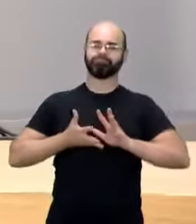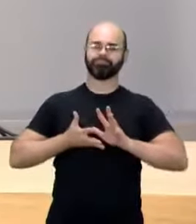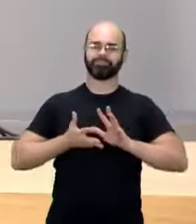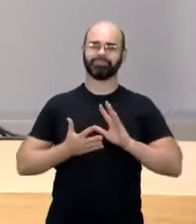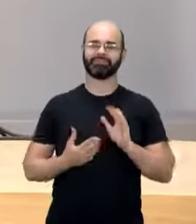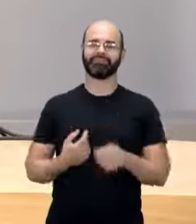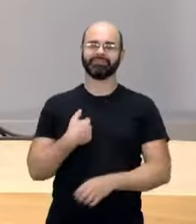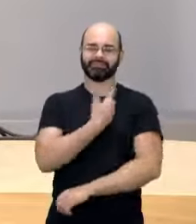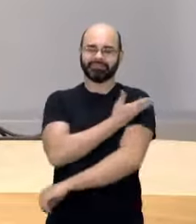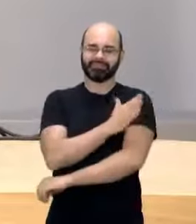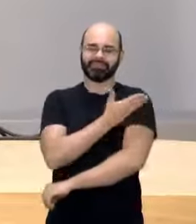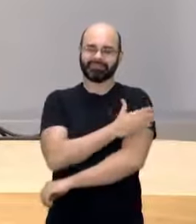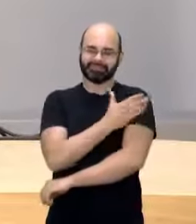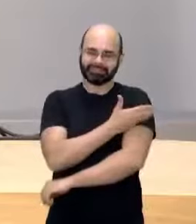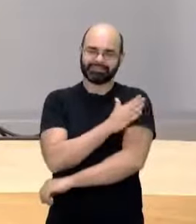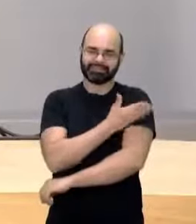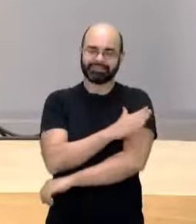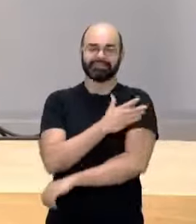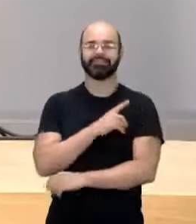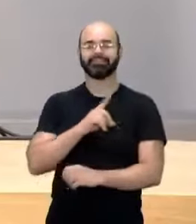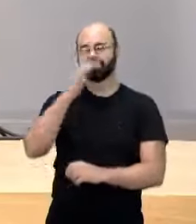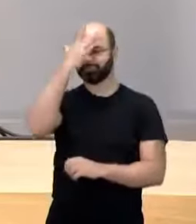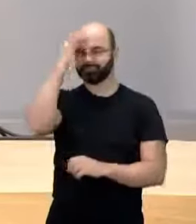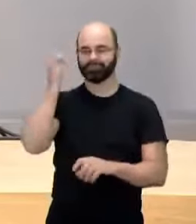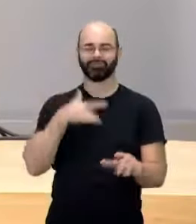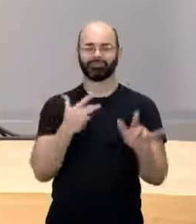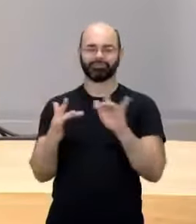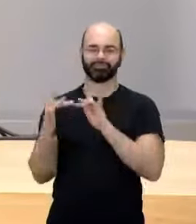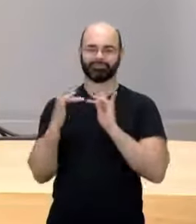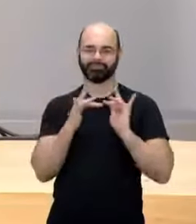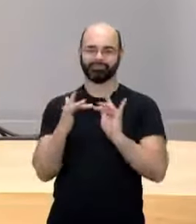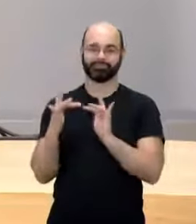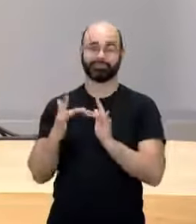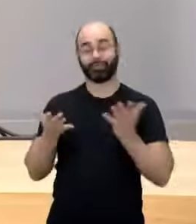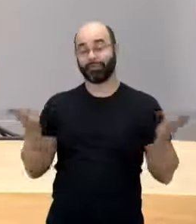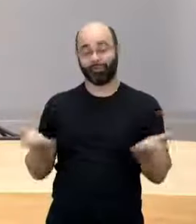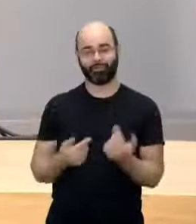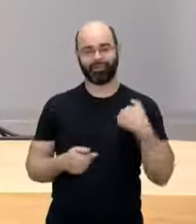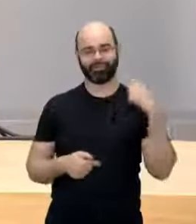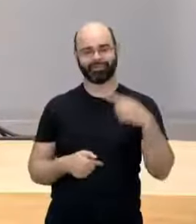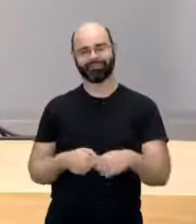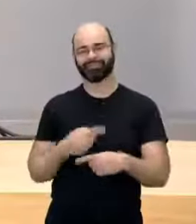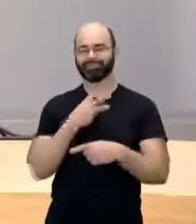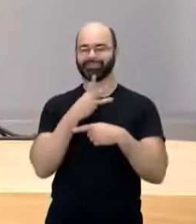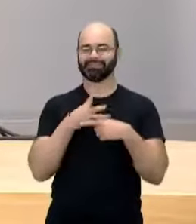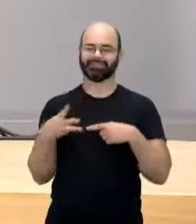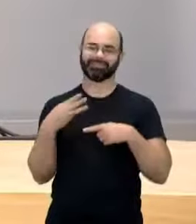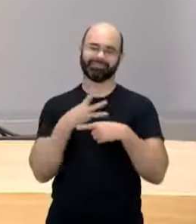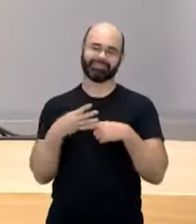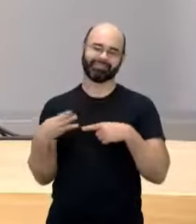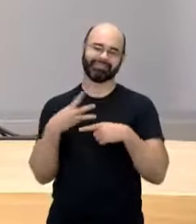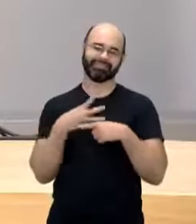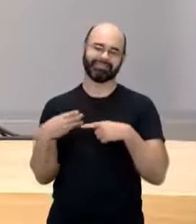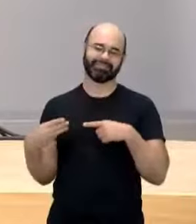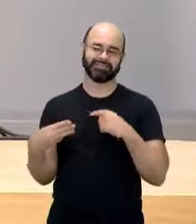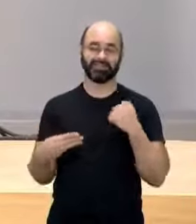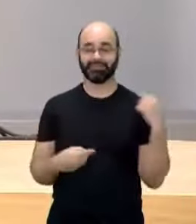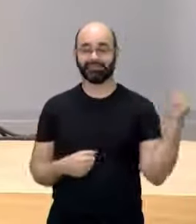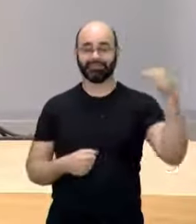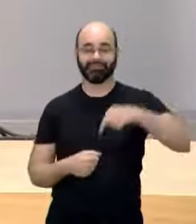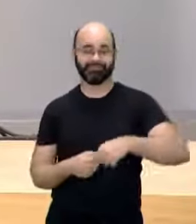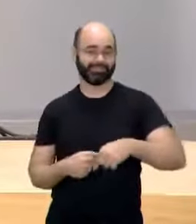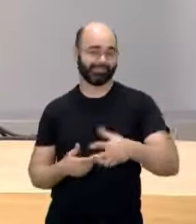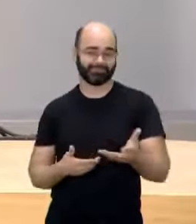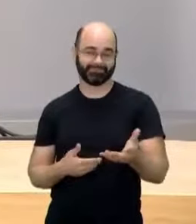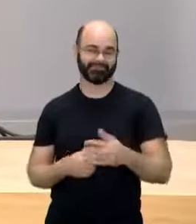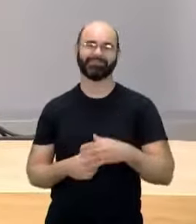me engajando com os outros. Haja vista hoje que estou aqui na Escola de Formação dos Profissionais da Educação e